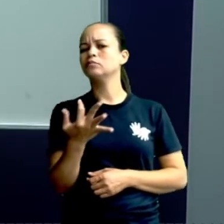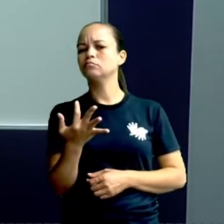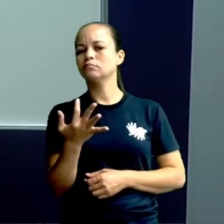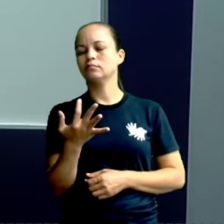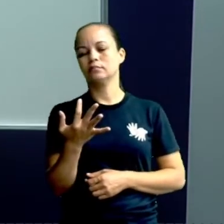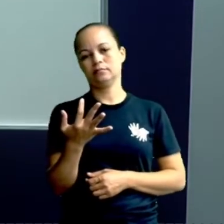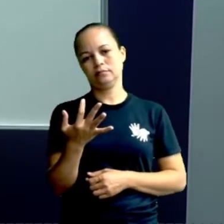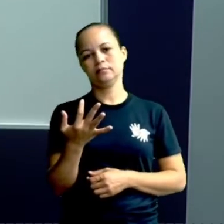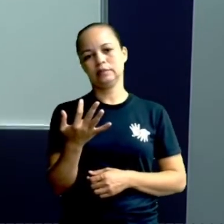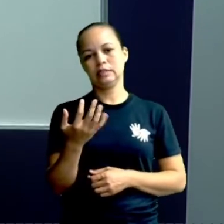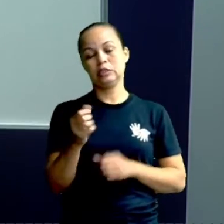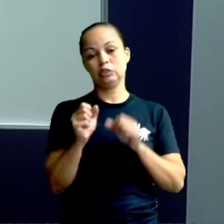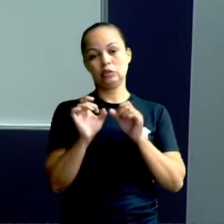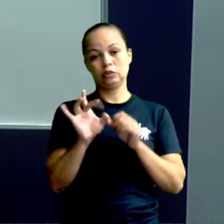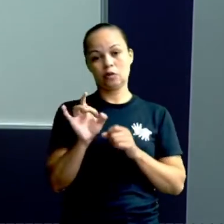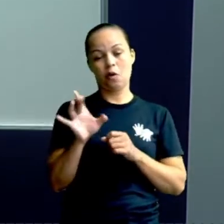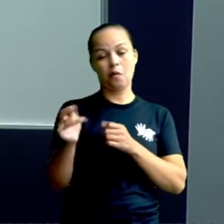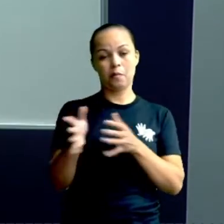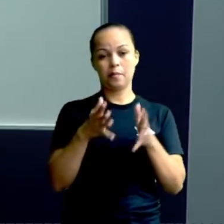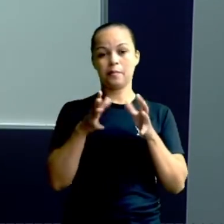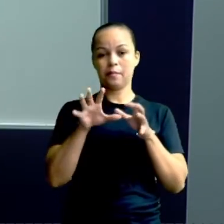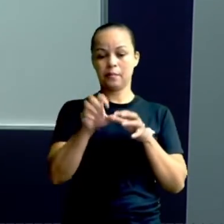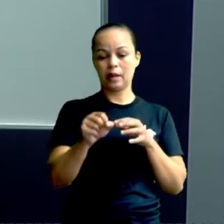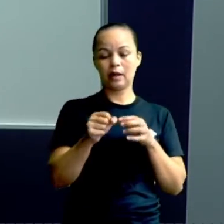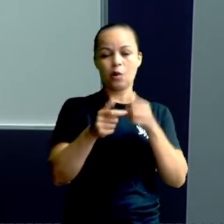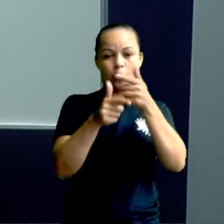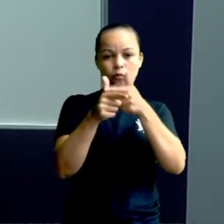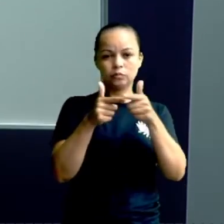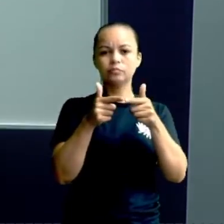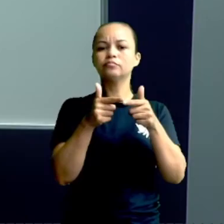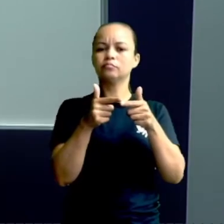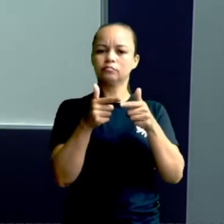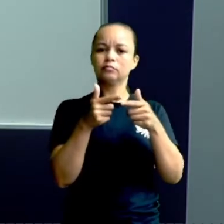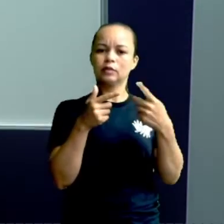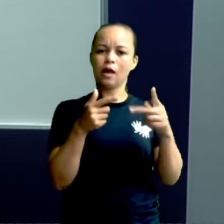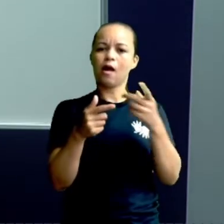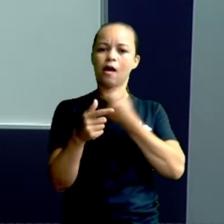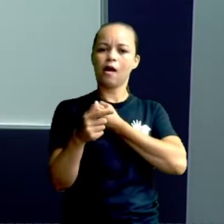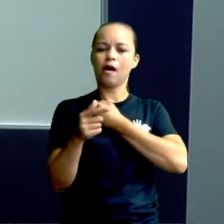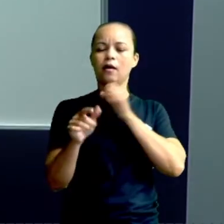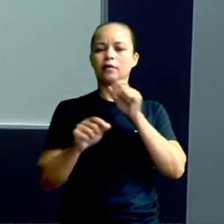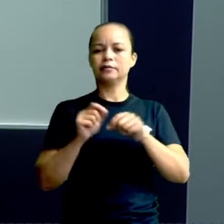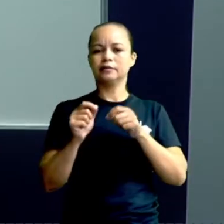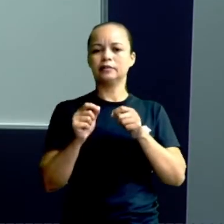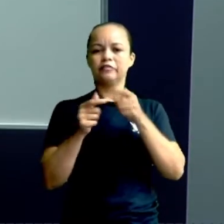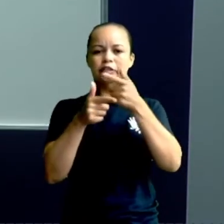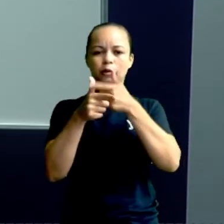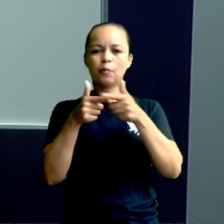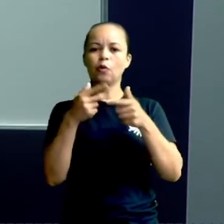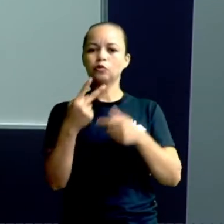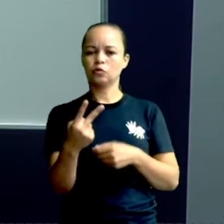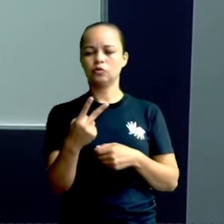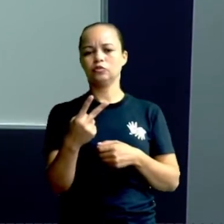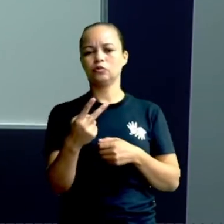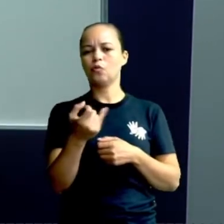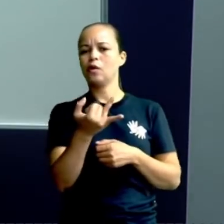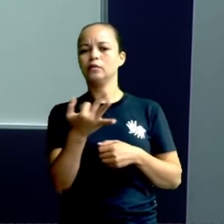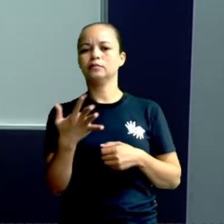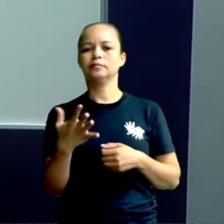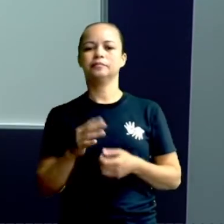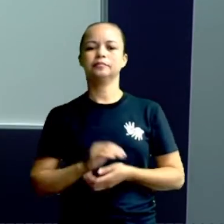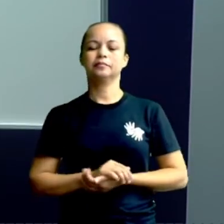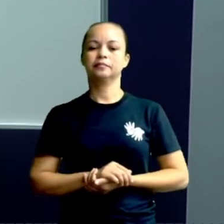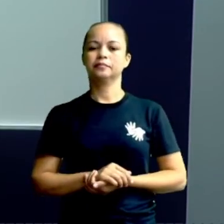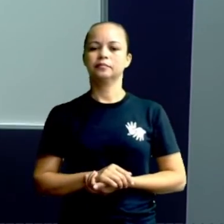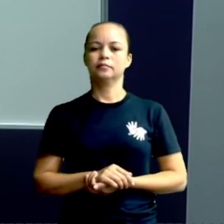Ou seja, é só eu pegar esse número e dividir por 2. Dá quanto, gente, esse número dividido por 2?